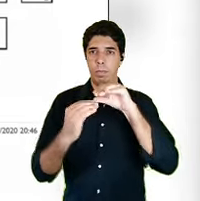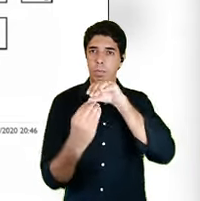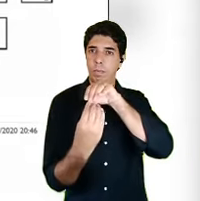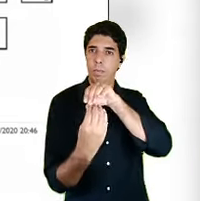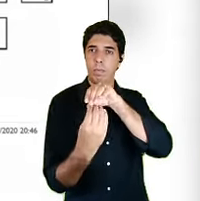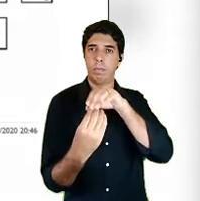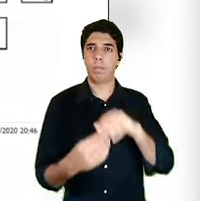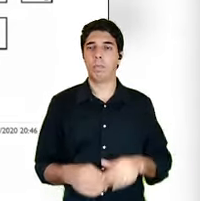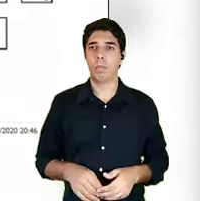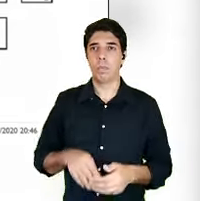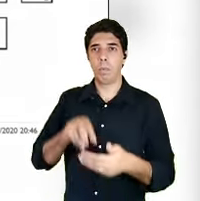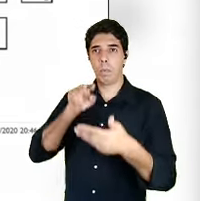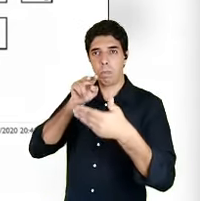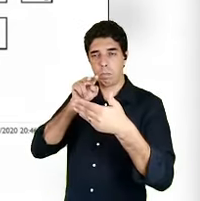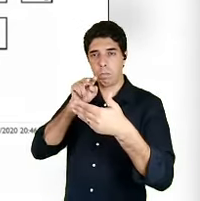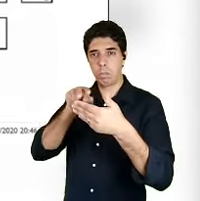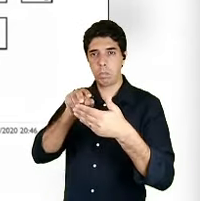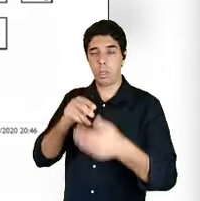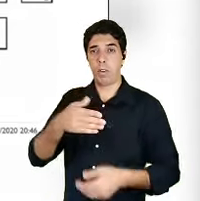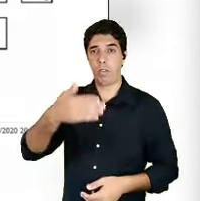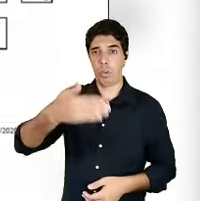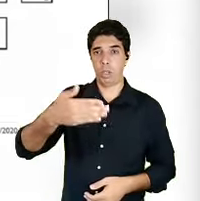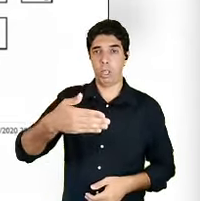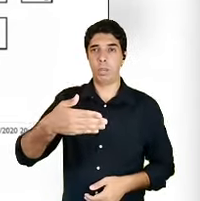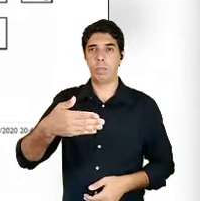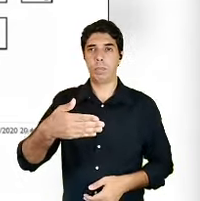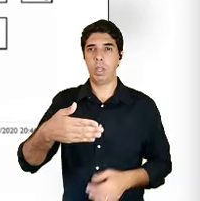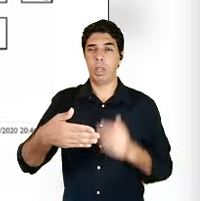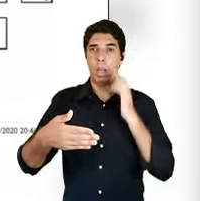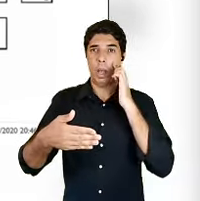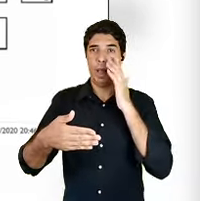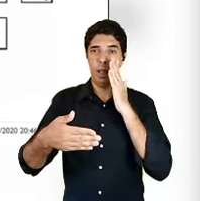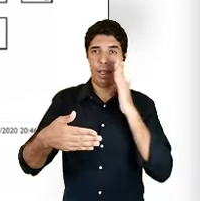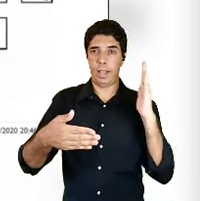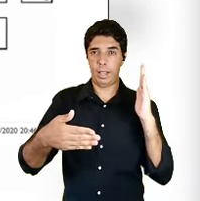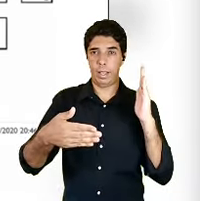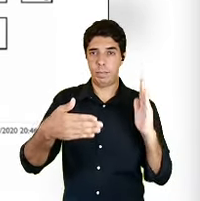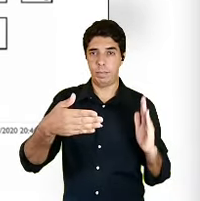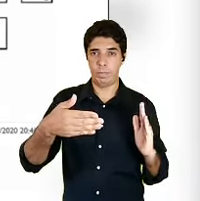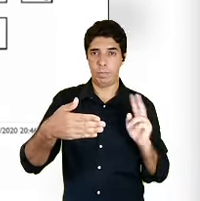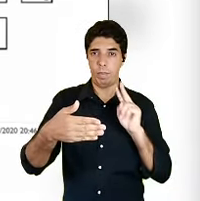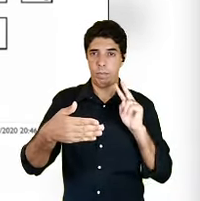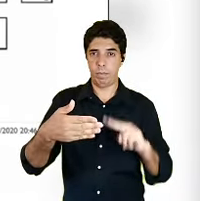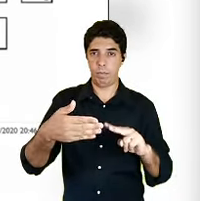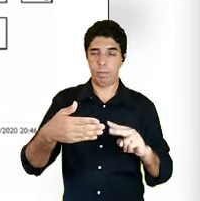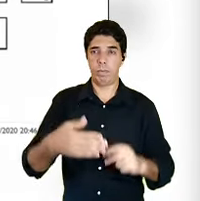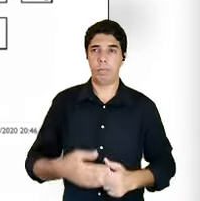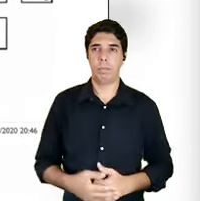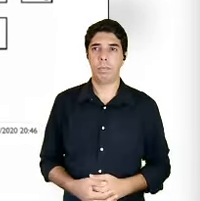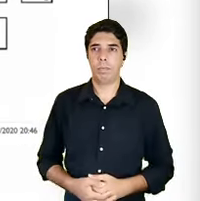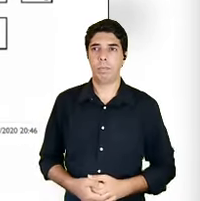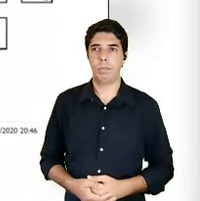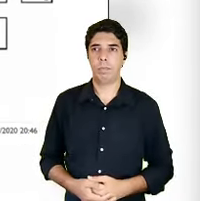ou seja, a vista lateral, né, considerando que essa é a vista frontal que está sendo representada aqui, ó.